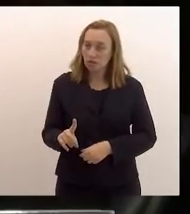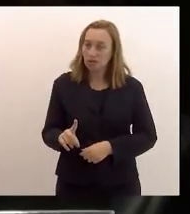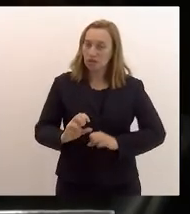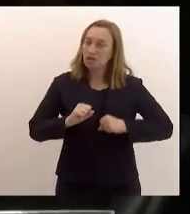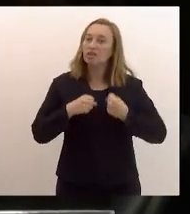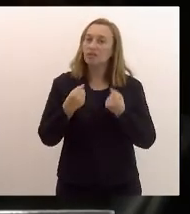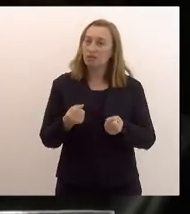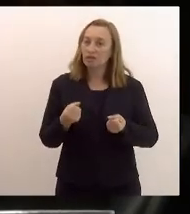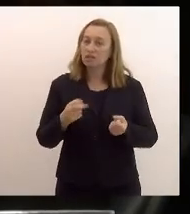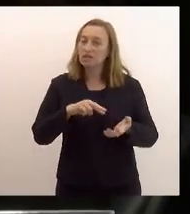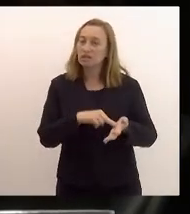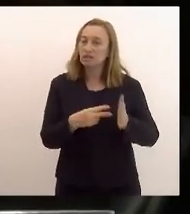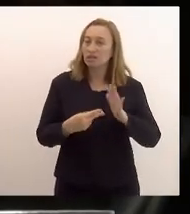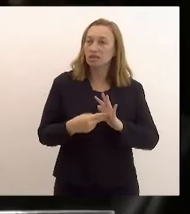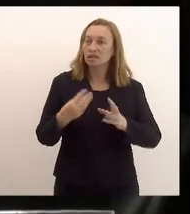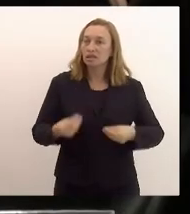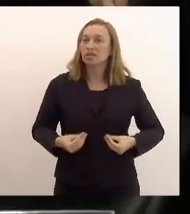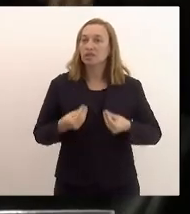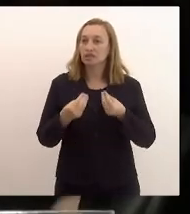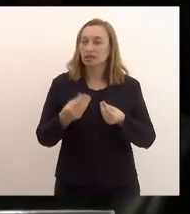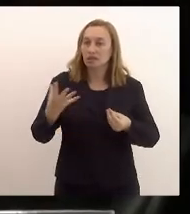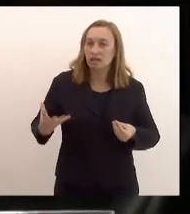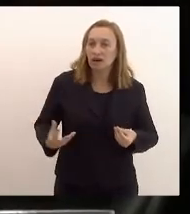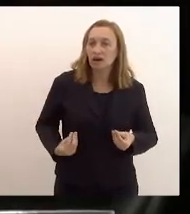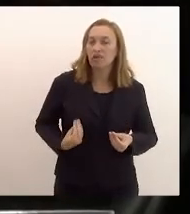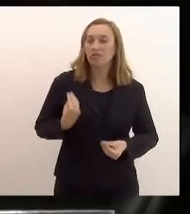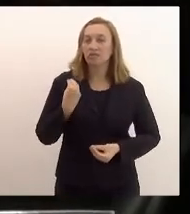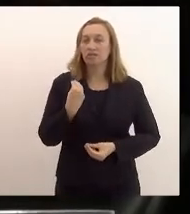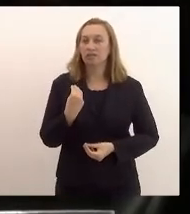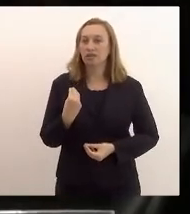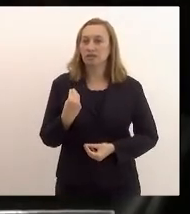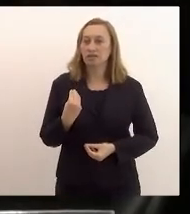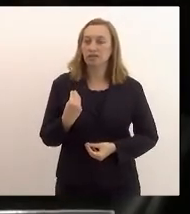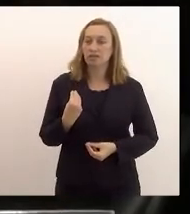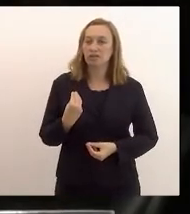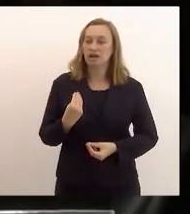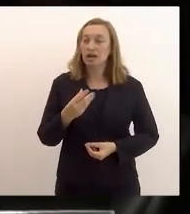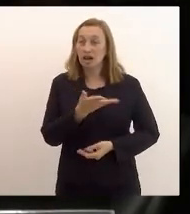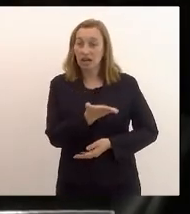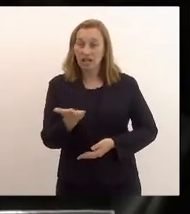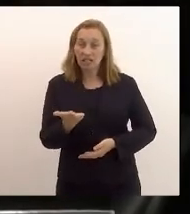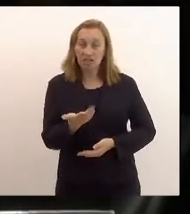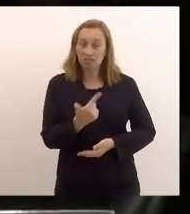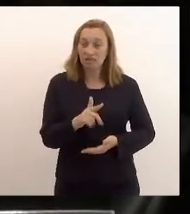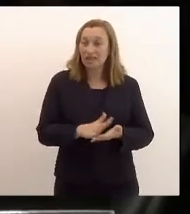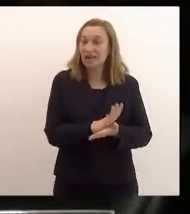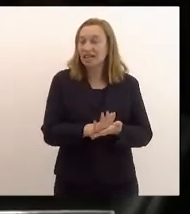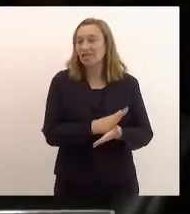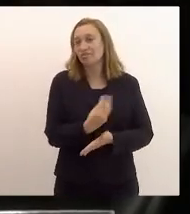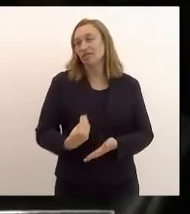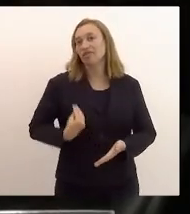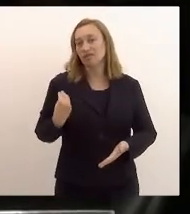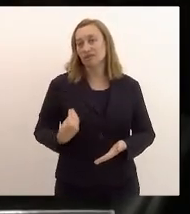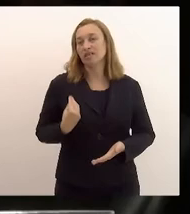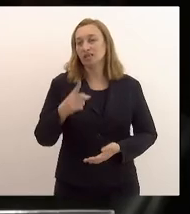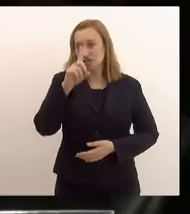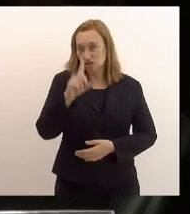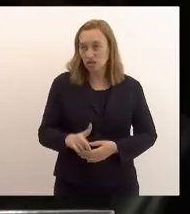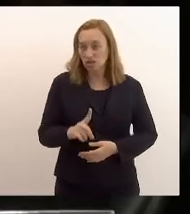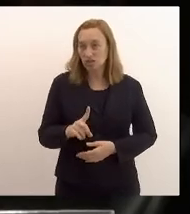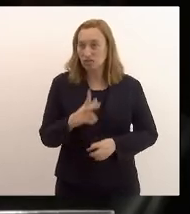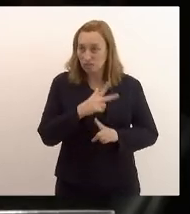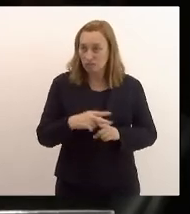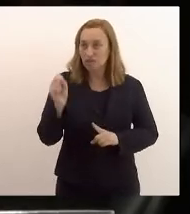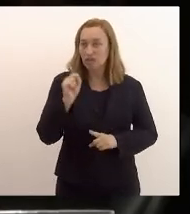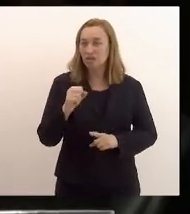defendem significa Dar aqueles que não tem um mínimo para sobreviver o direito